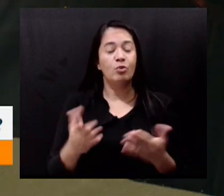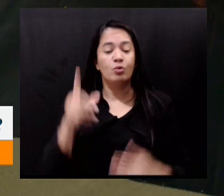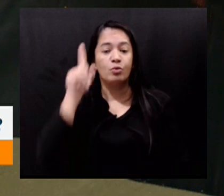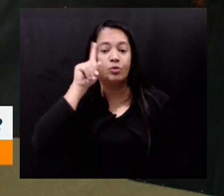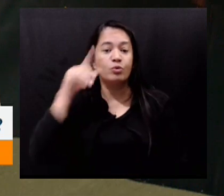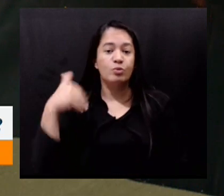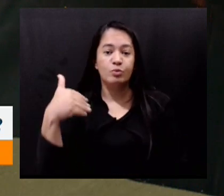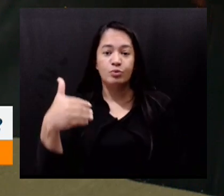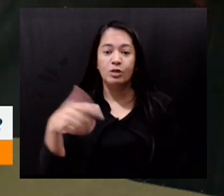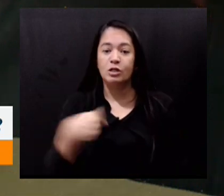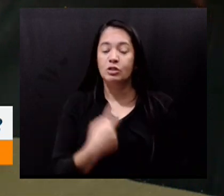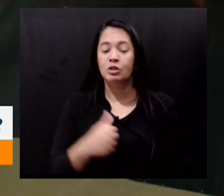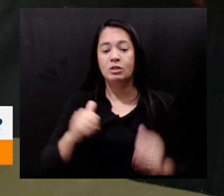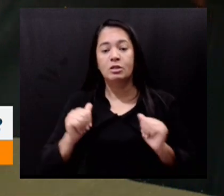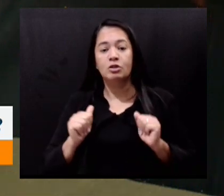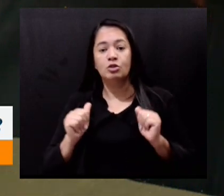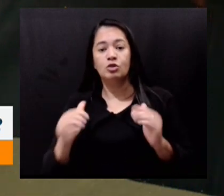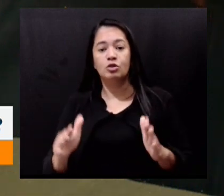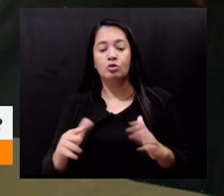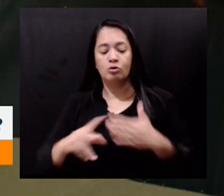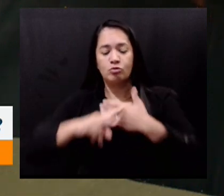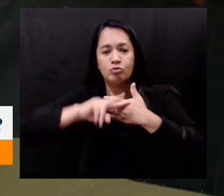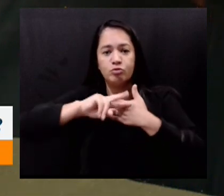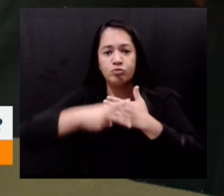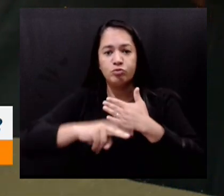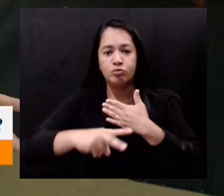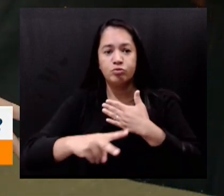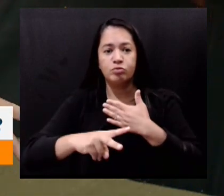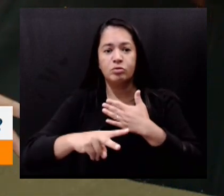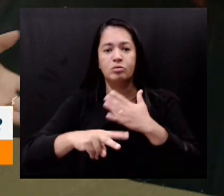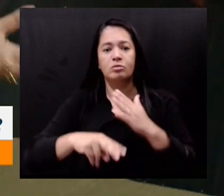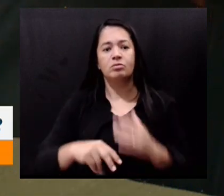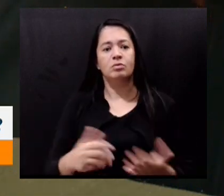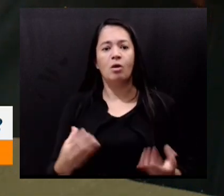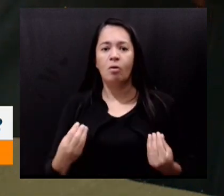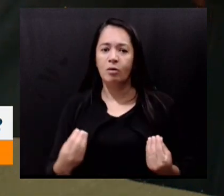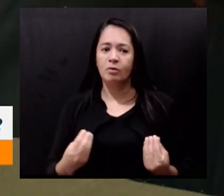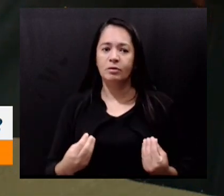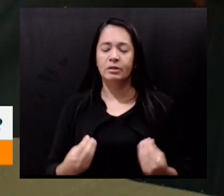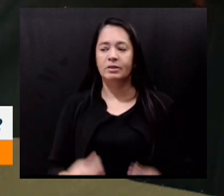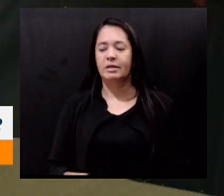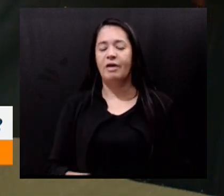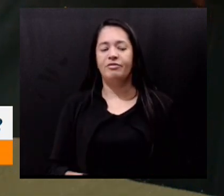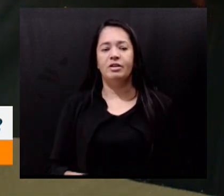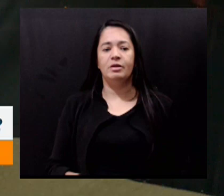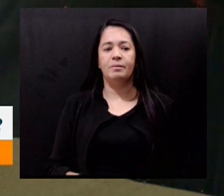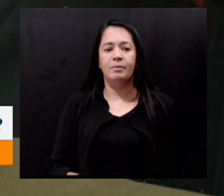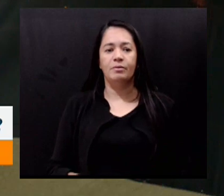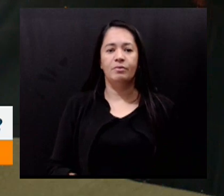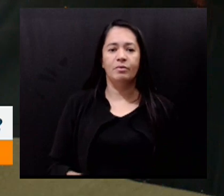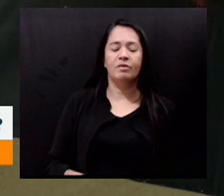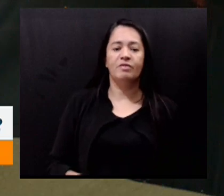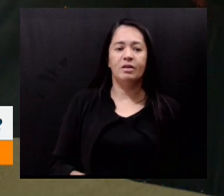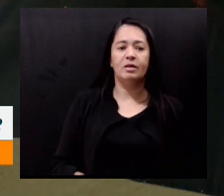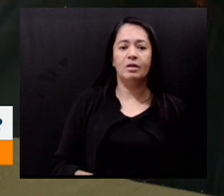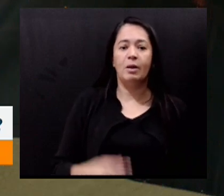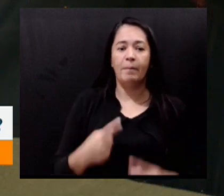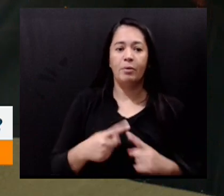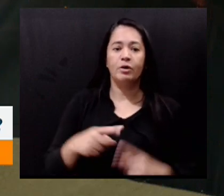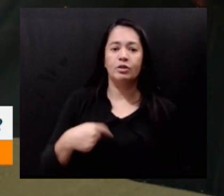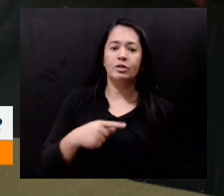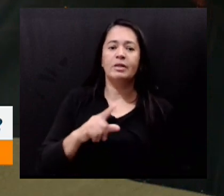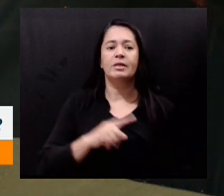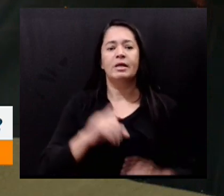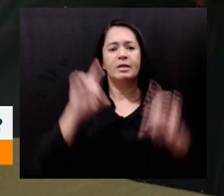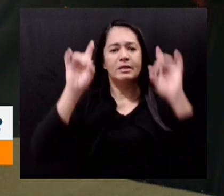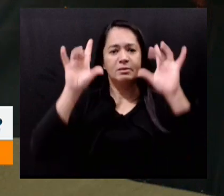ações e as consequências, as reações, né? Porque nós já trouxemos especialistas aqui para falar sobre a internet. Hoje a